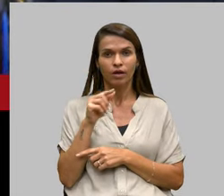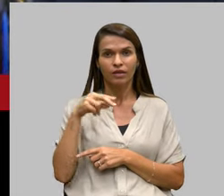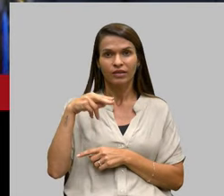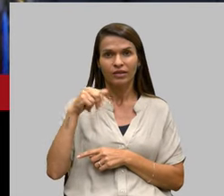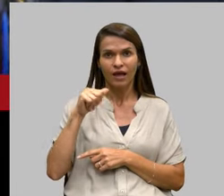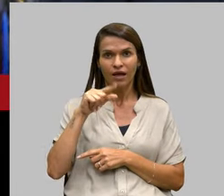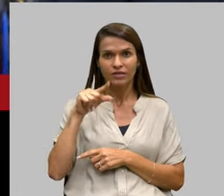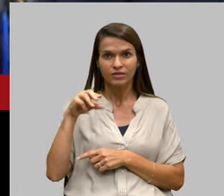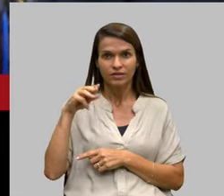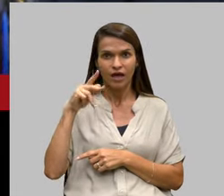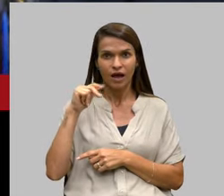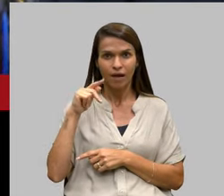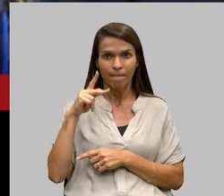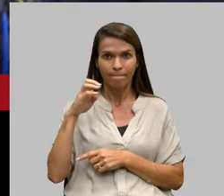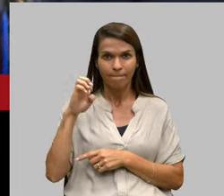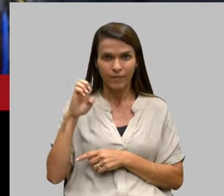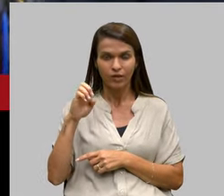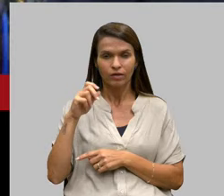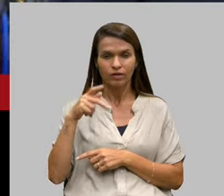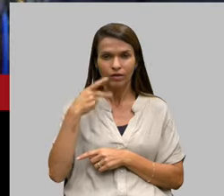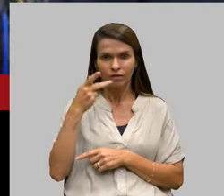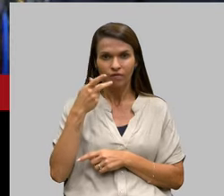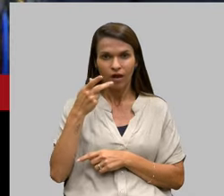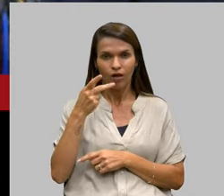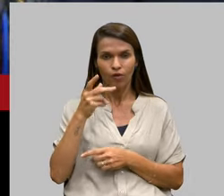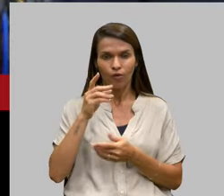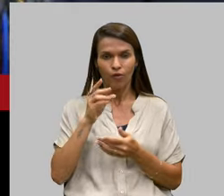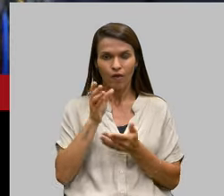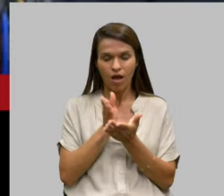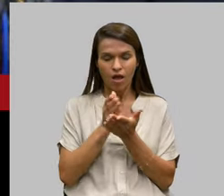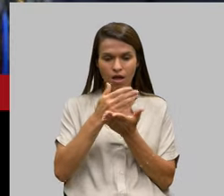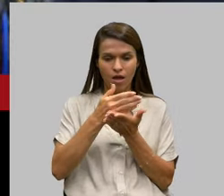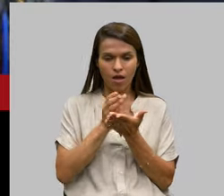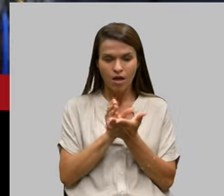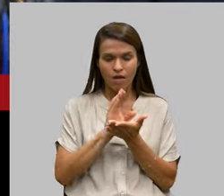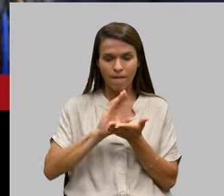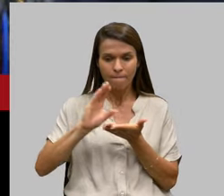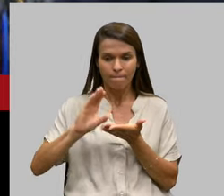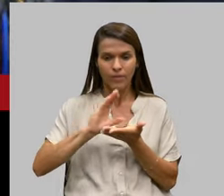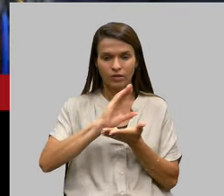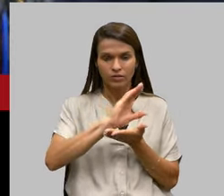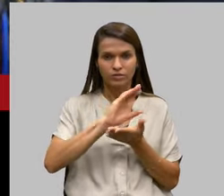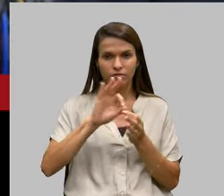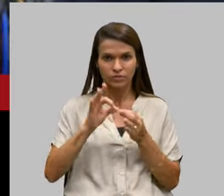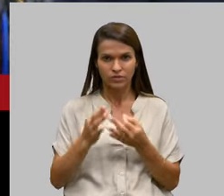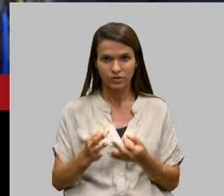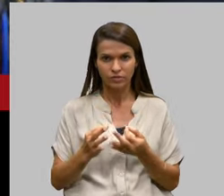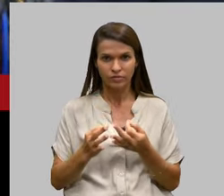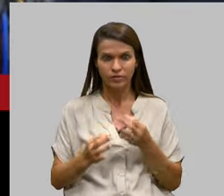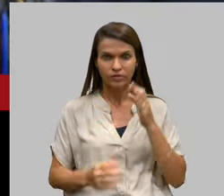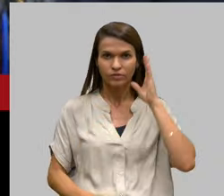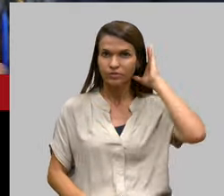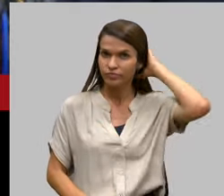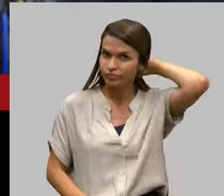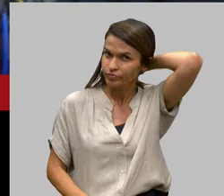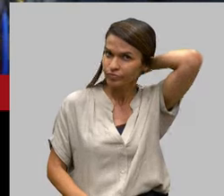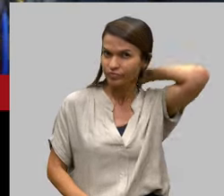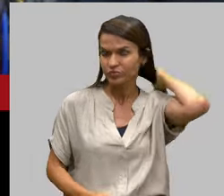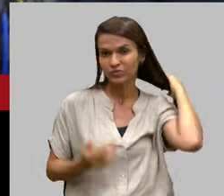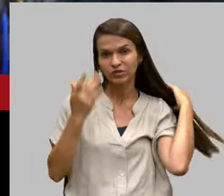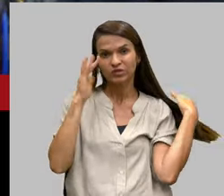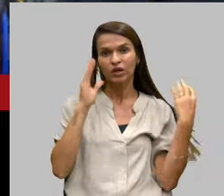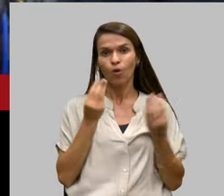a que ele levantou a questão da repartição simples aí nós F eh não sei como é que tá o